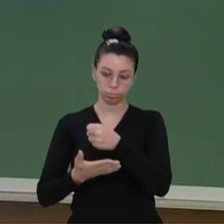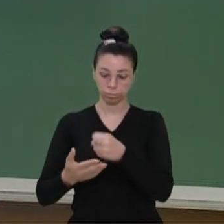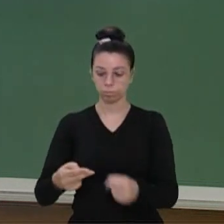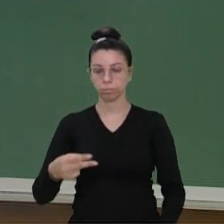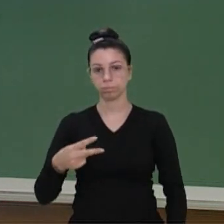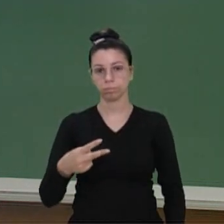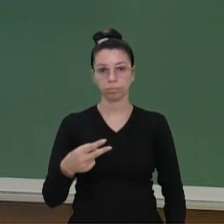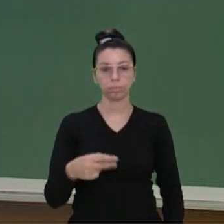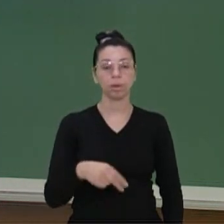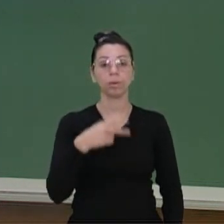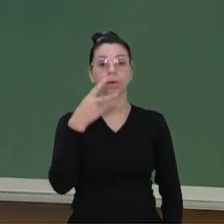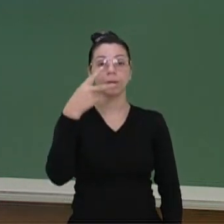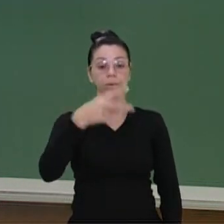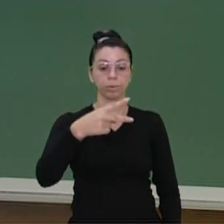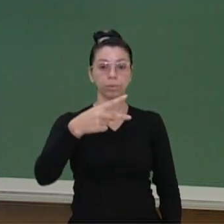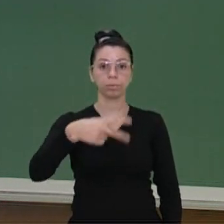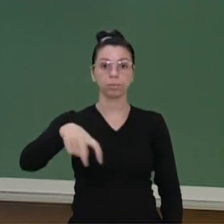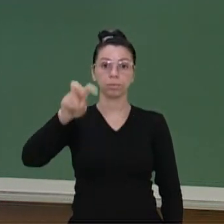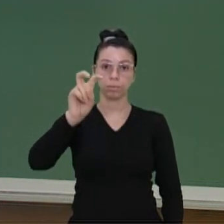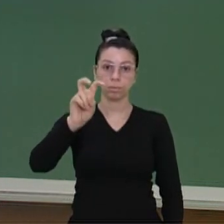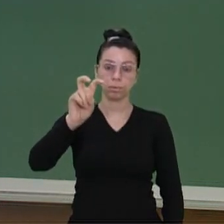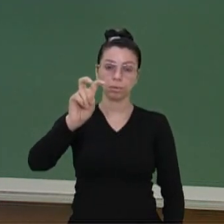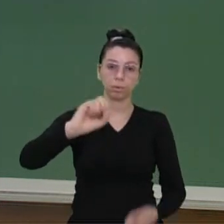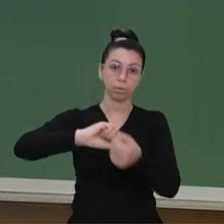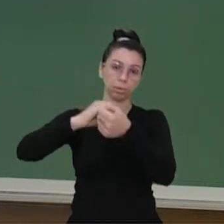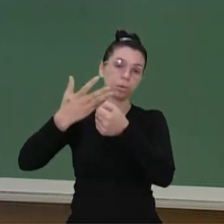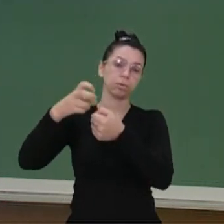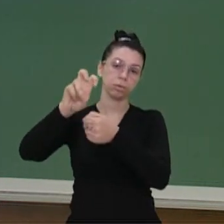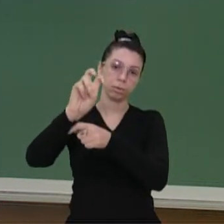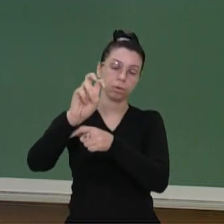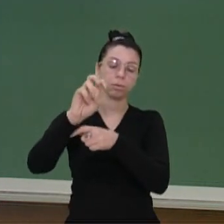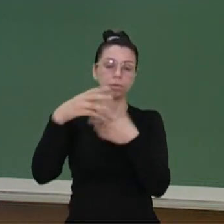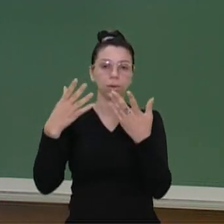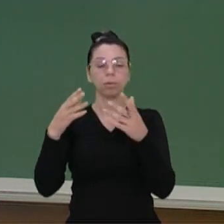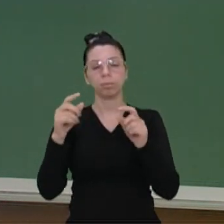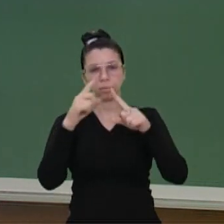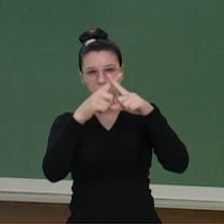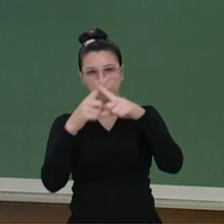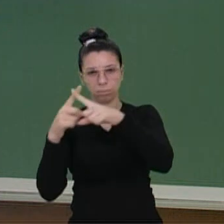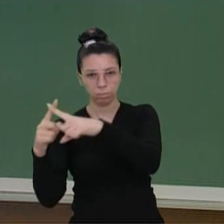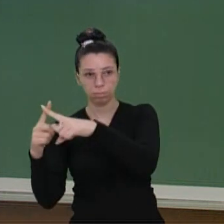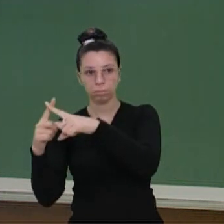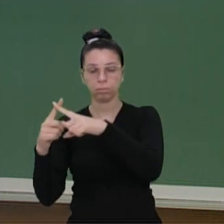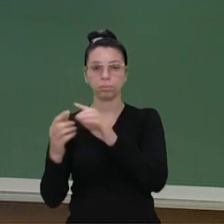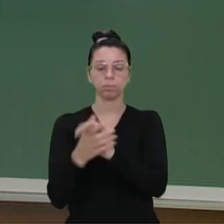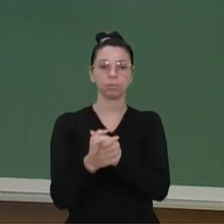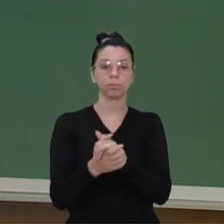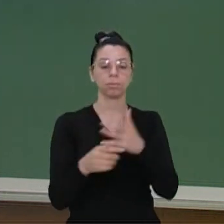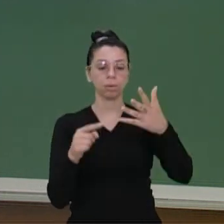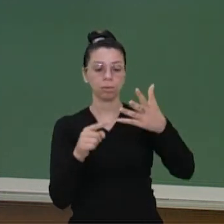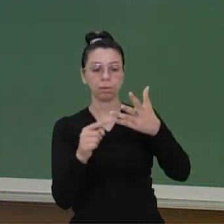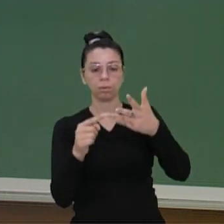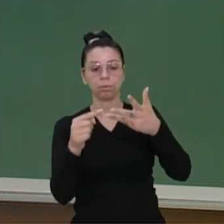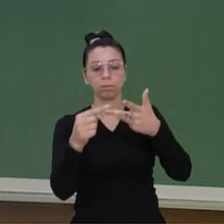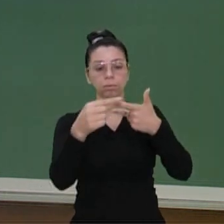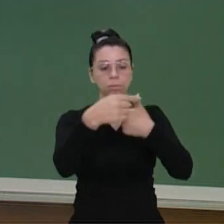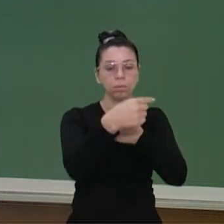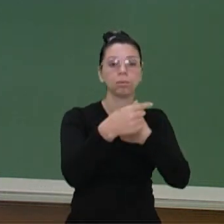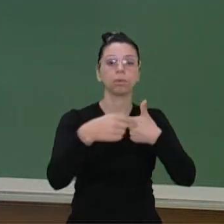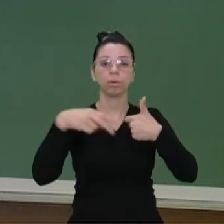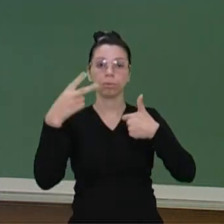2, é o 2 elevado a 5. 2 elevado a 5 são 32, só multiplicar, né? 5, são 5 fatores de